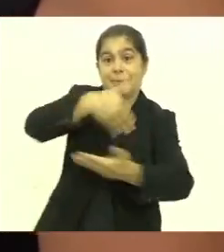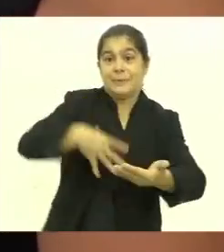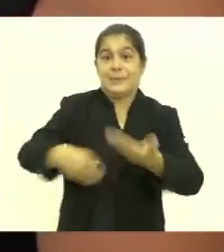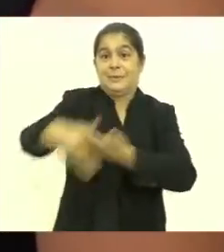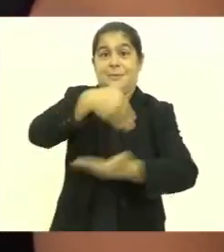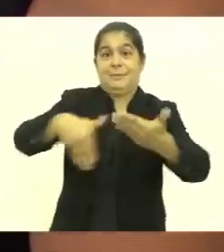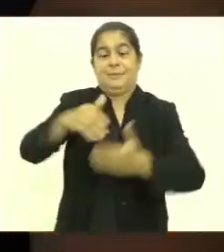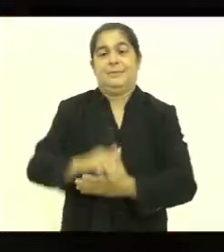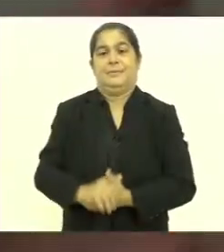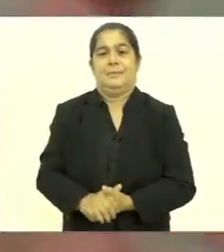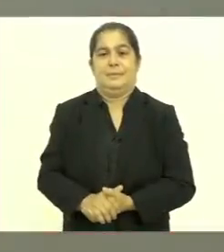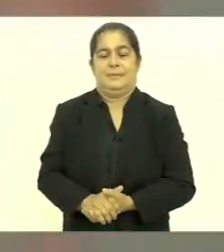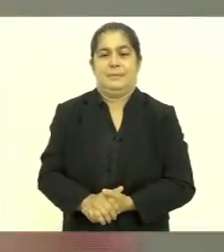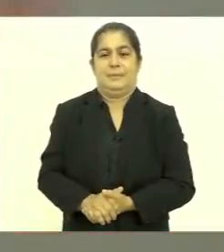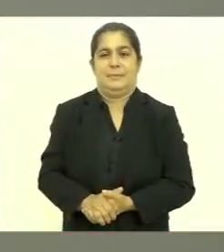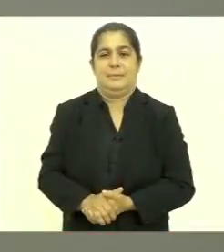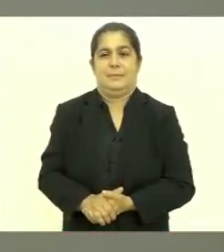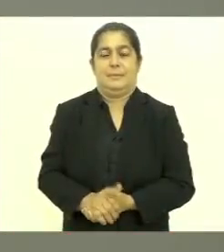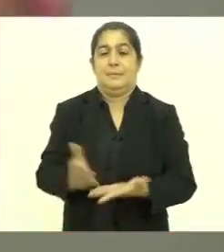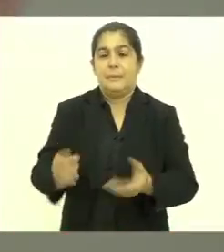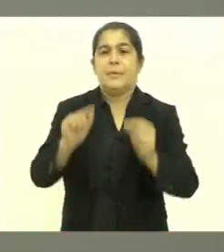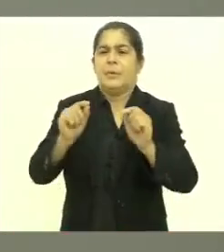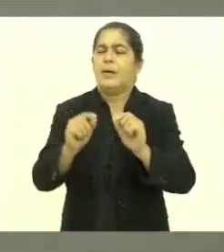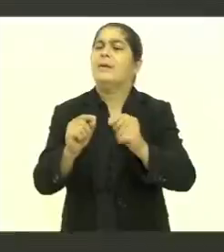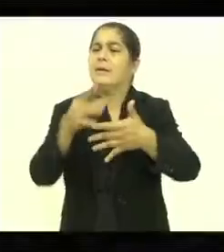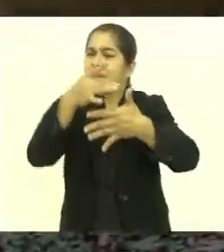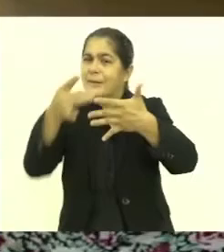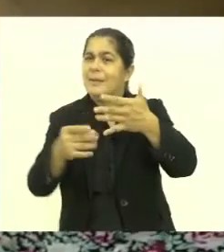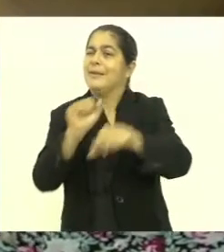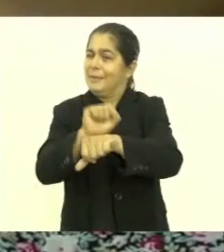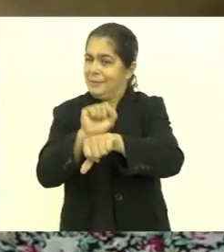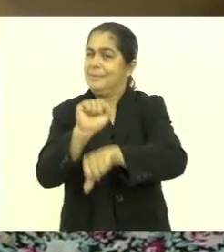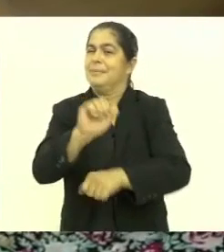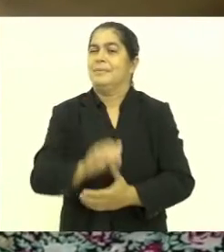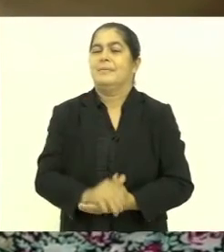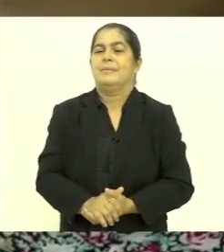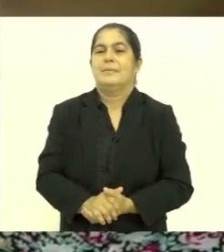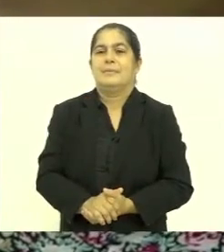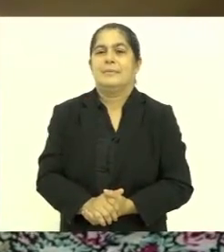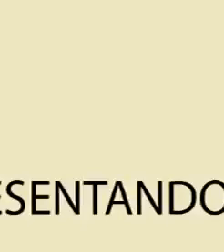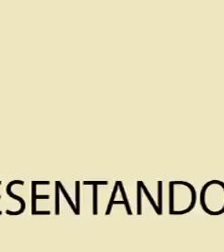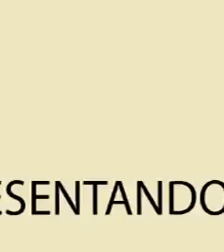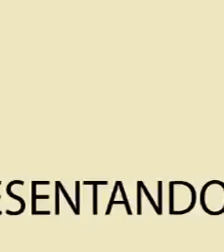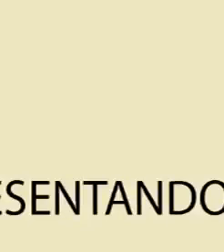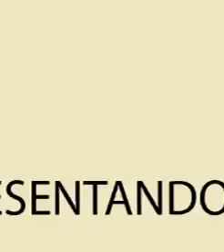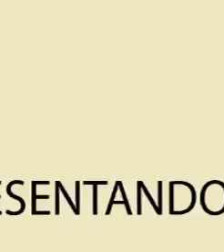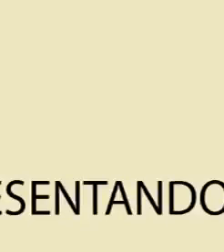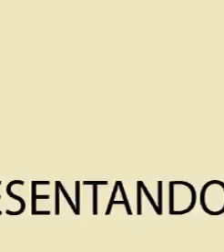pais e filhos. Os detalhes em 1 minuto.